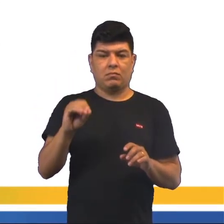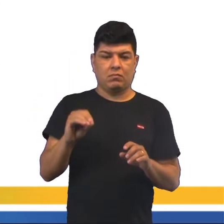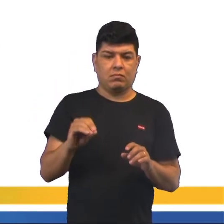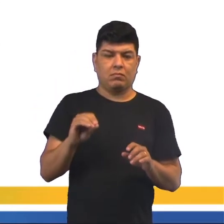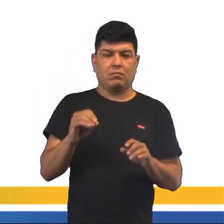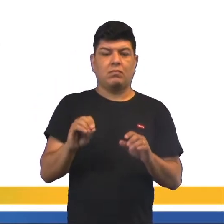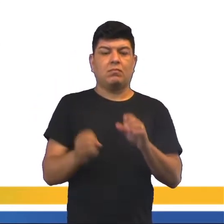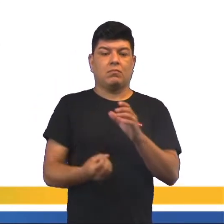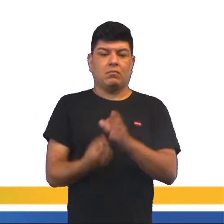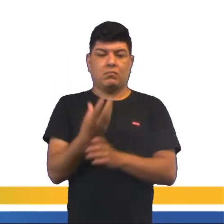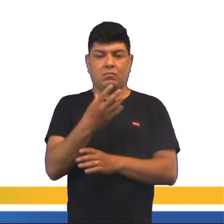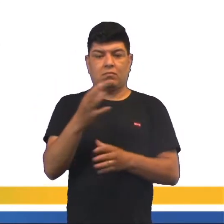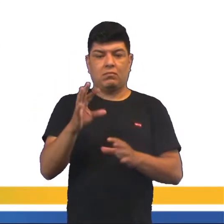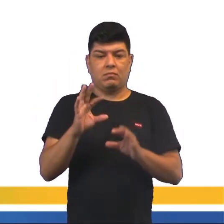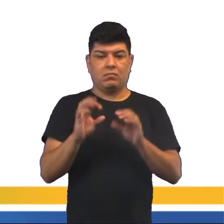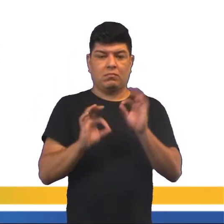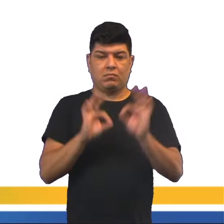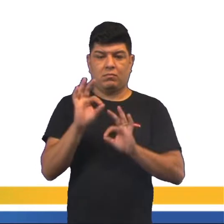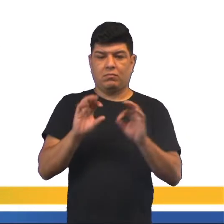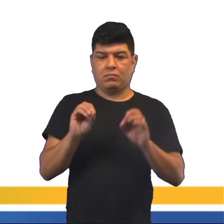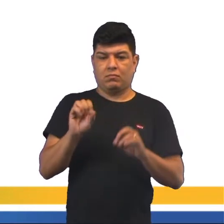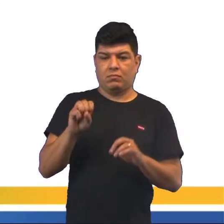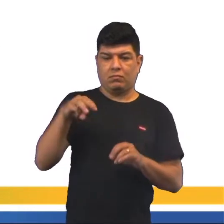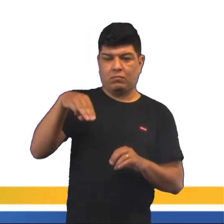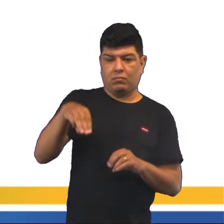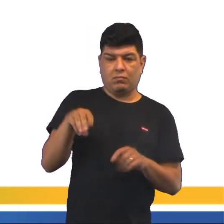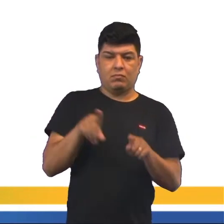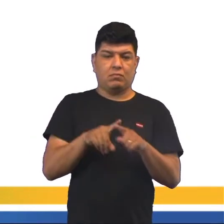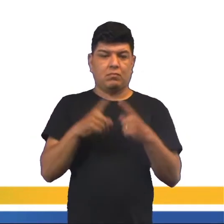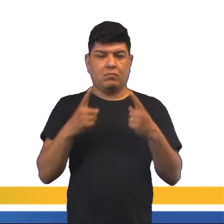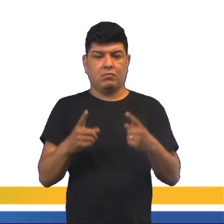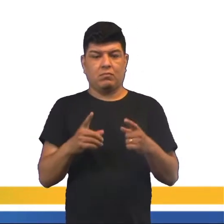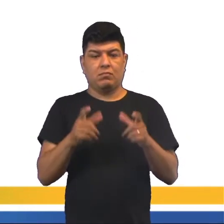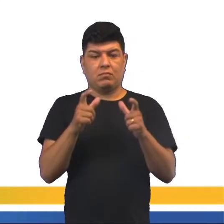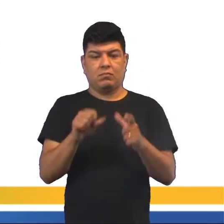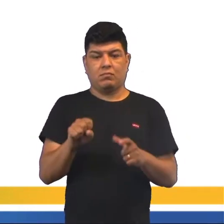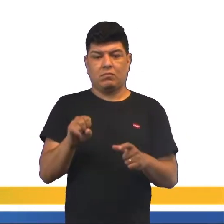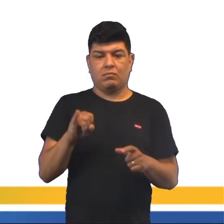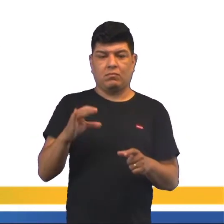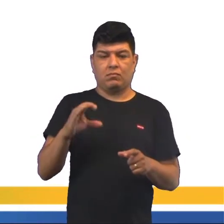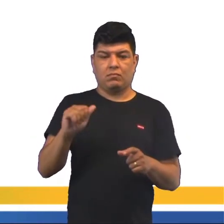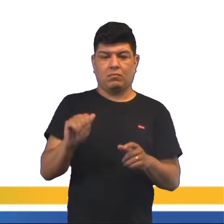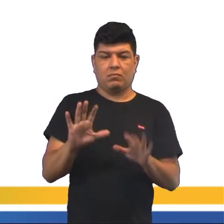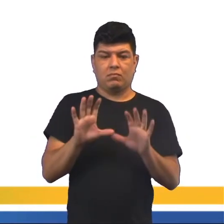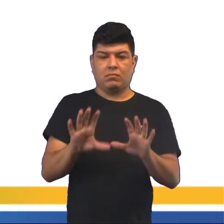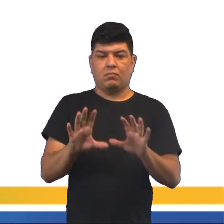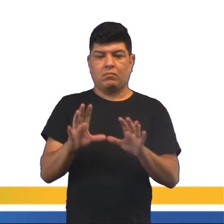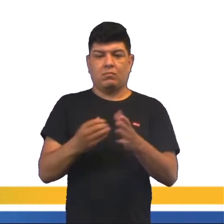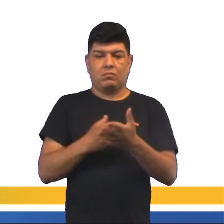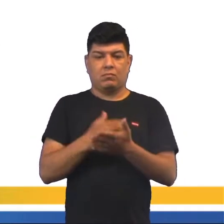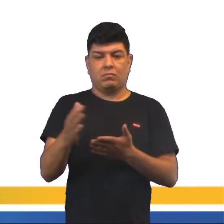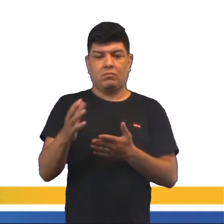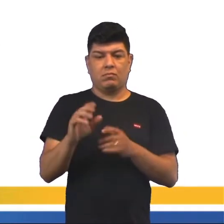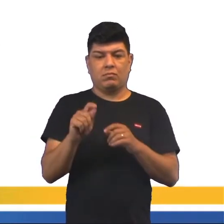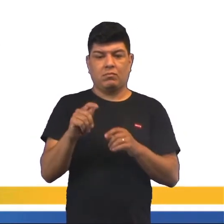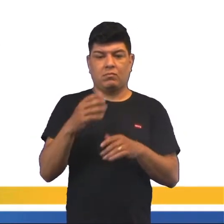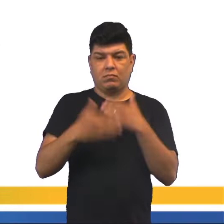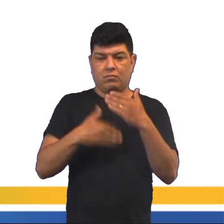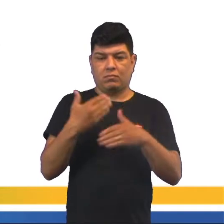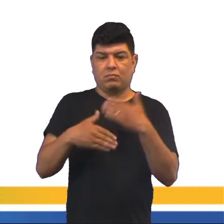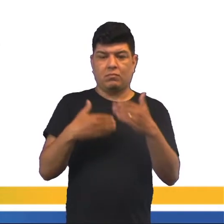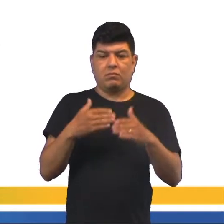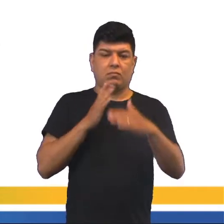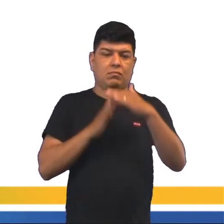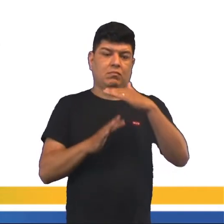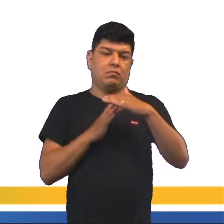foi fundada a Organização Sionista Mundial, que tinha sede na Suíça. Dessa forma, iniciou-se um